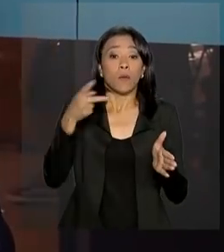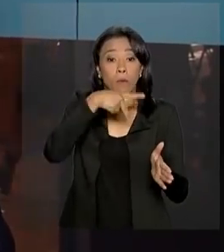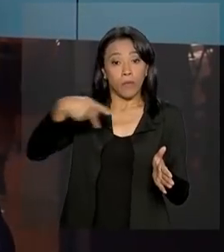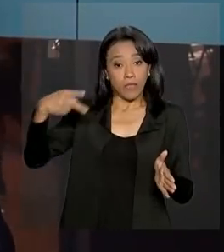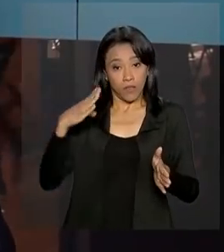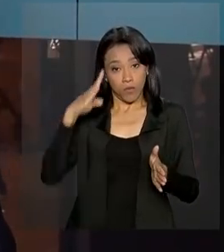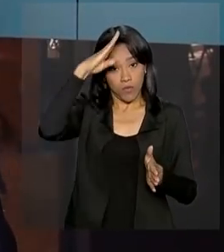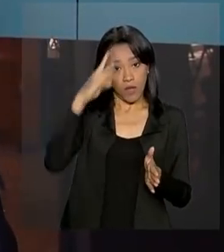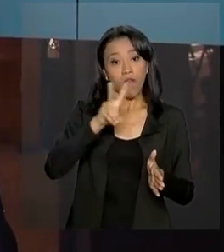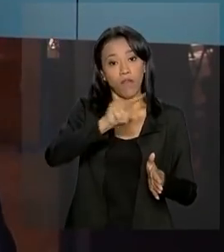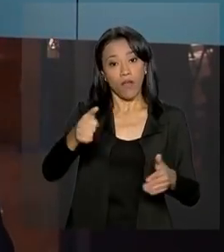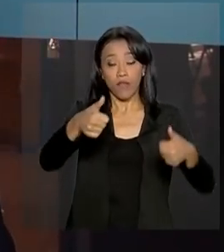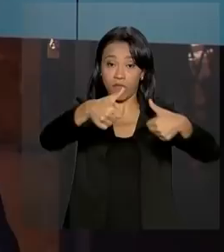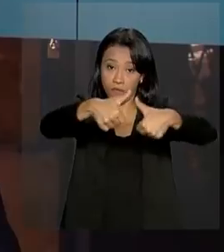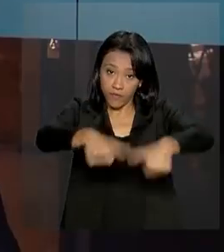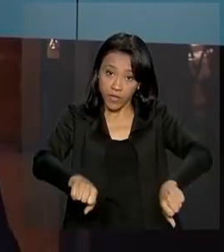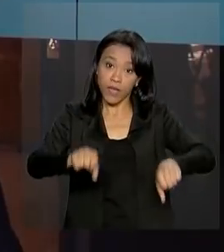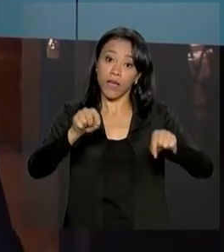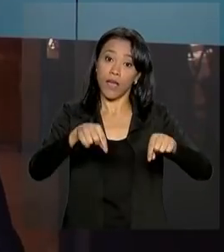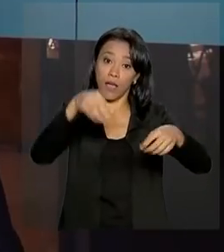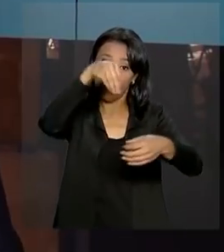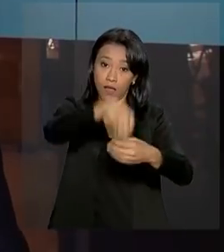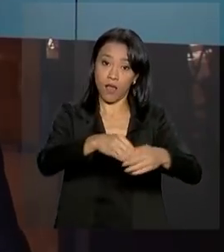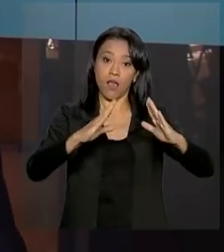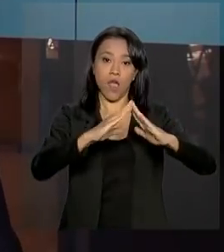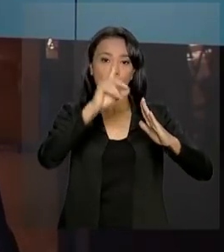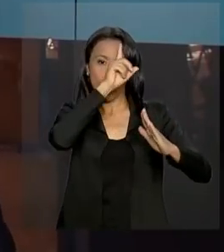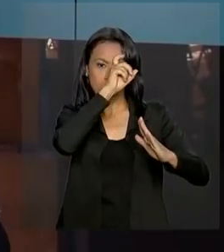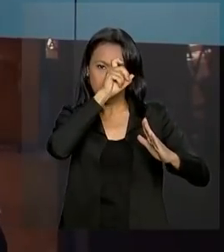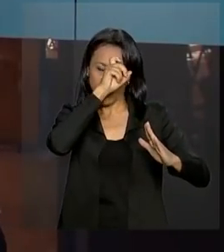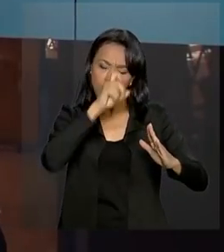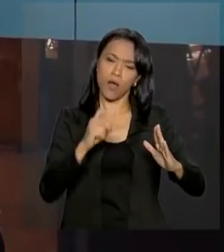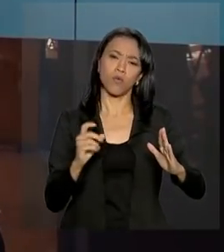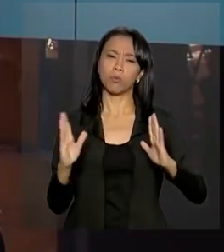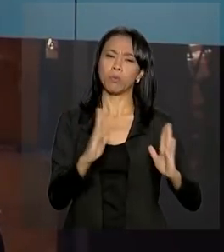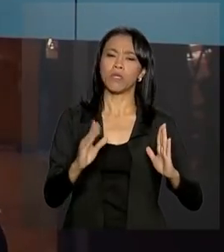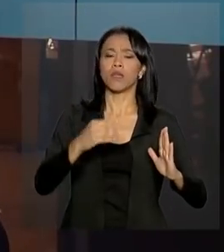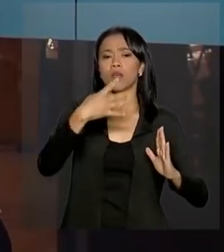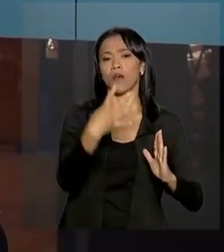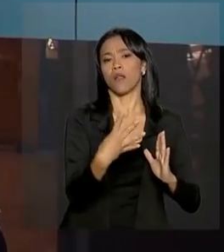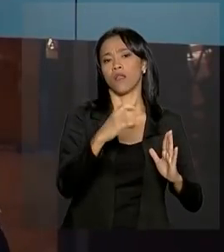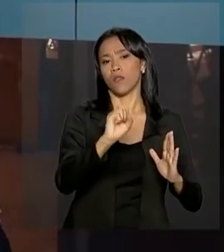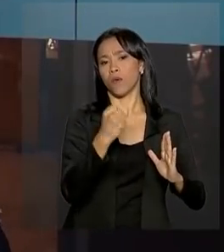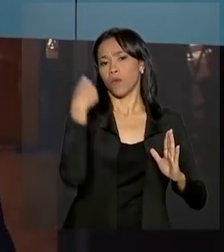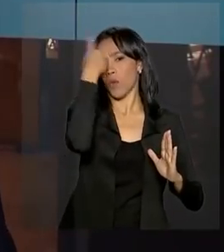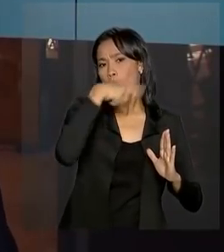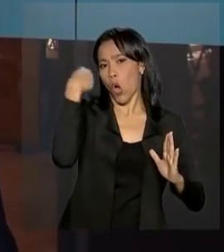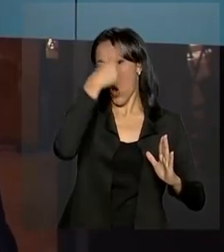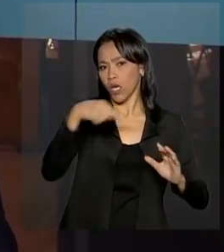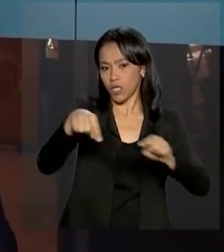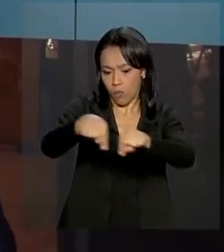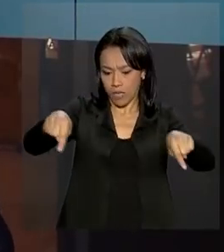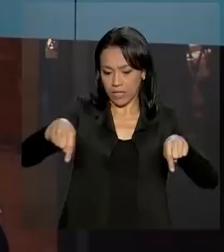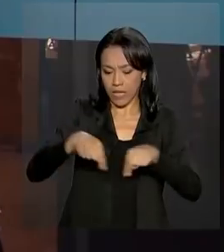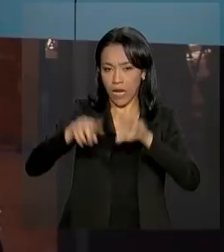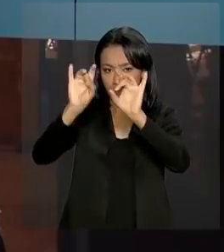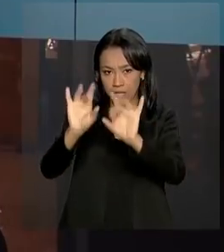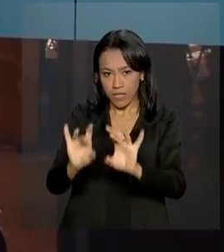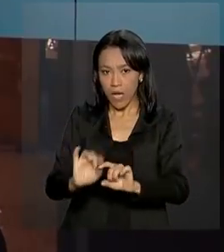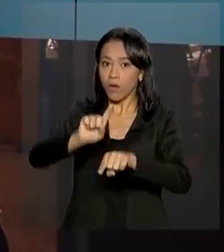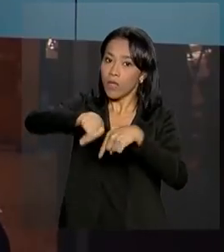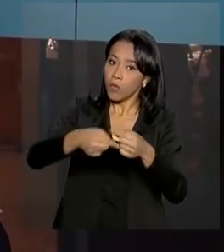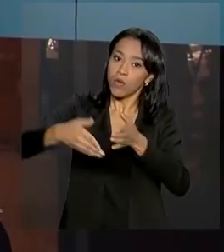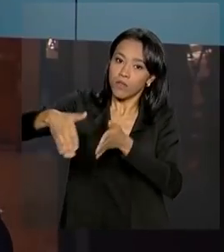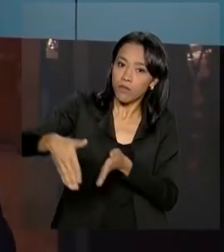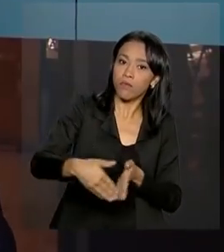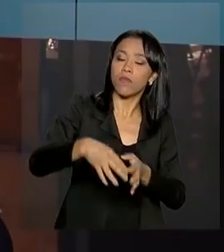deve permanecer no centro de terapia intensiva durante 48 horas e depois deve seguir para o quarto,